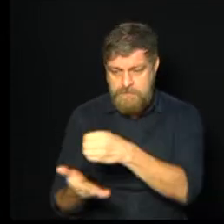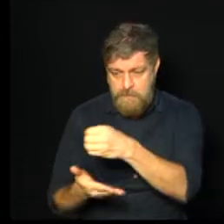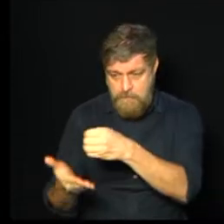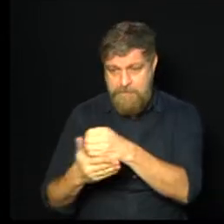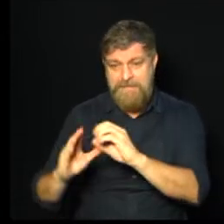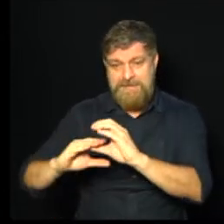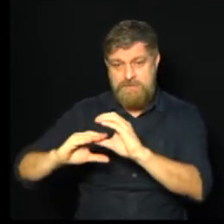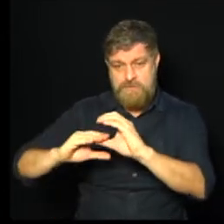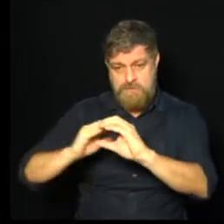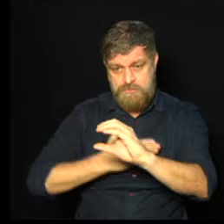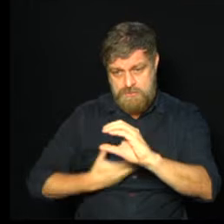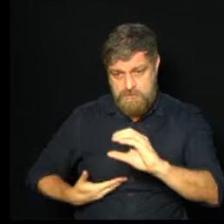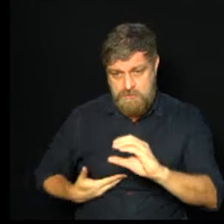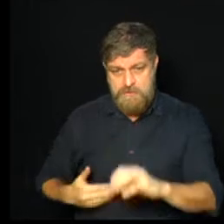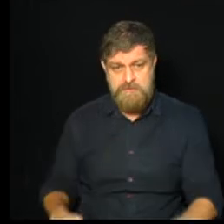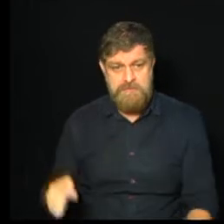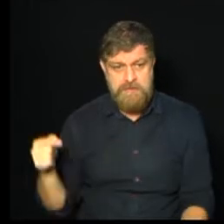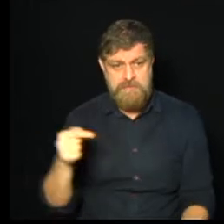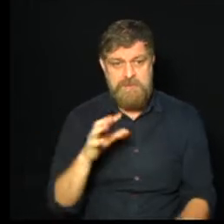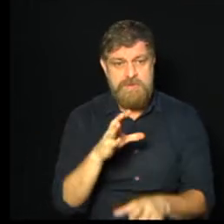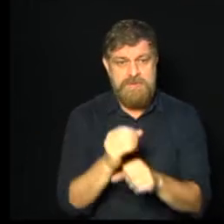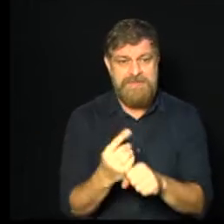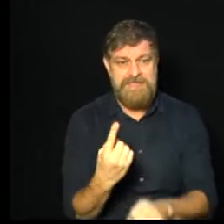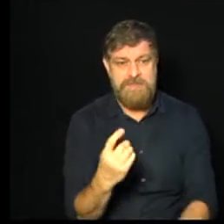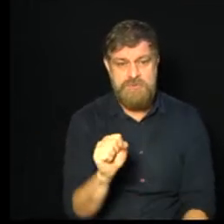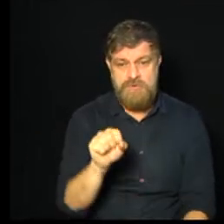concurso, ficaria em